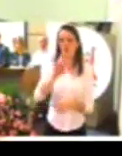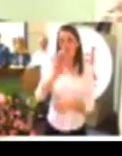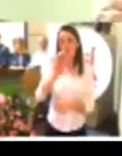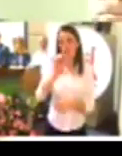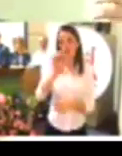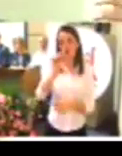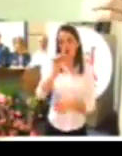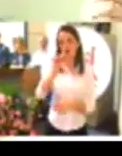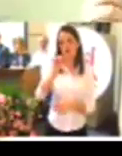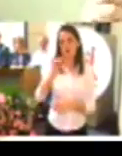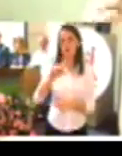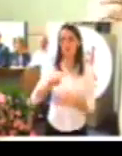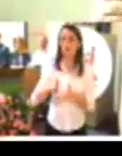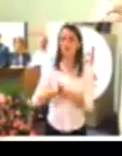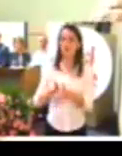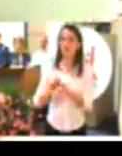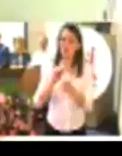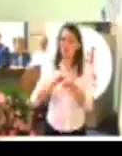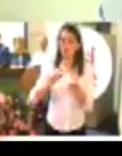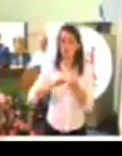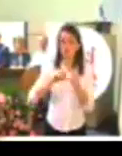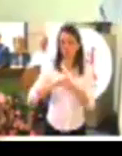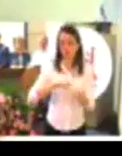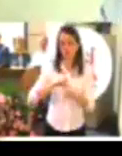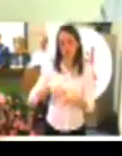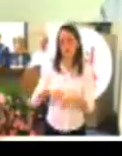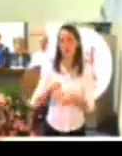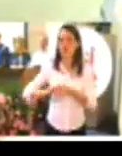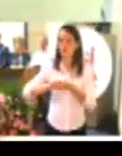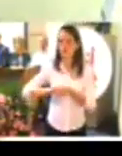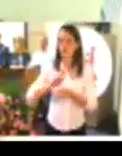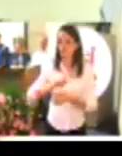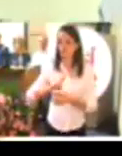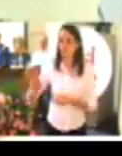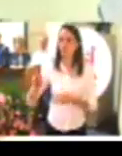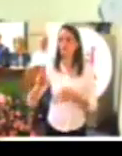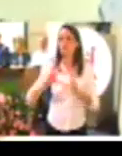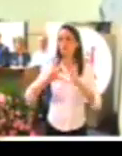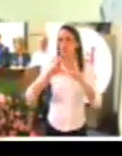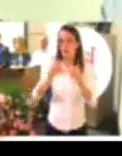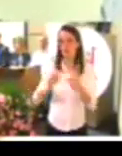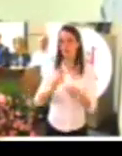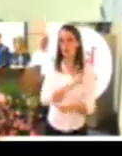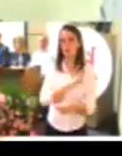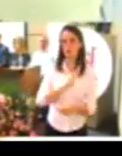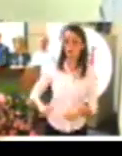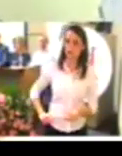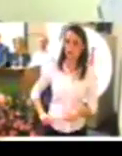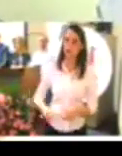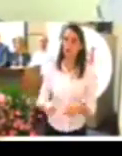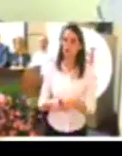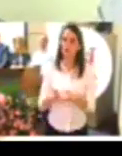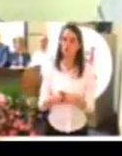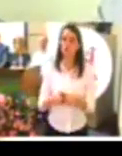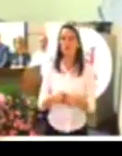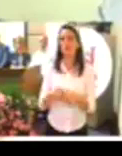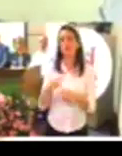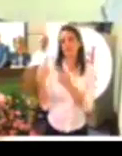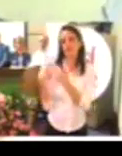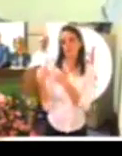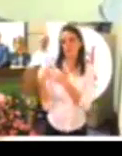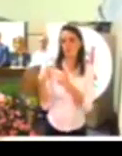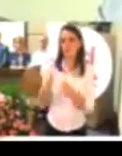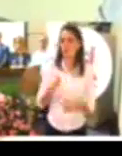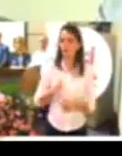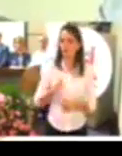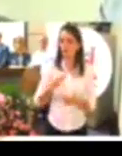Renaud, secretária municipal de Educação, em seu nome, doutora Rose, saúdo todos os nossos secretários de governo e membros que se